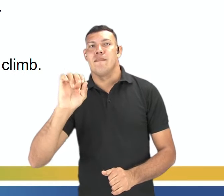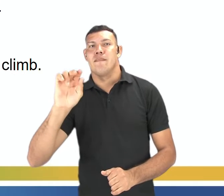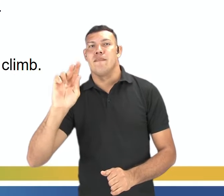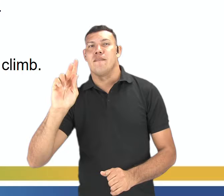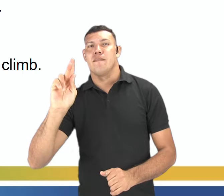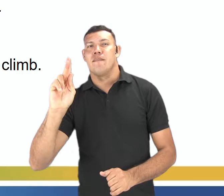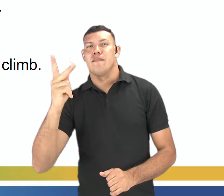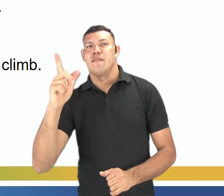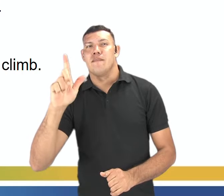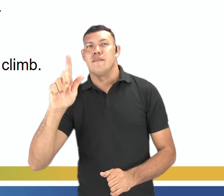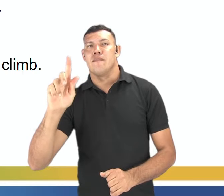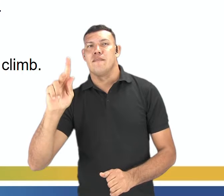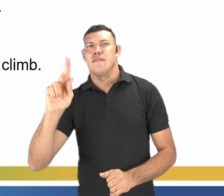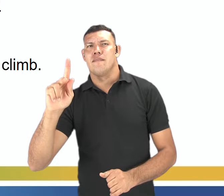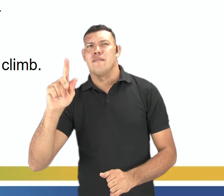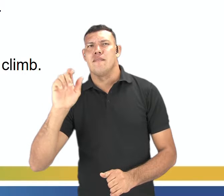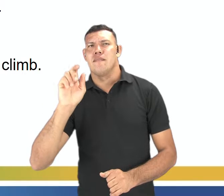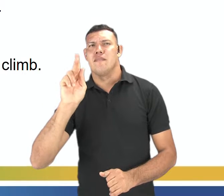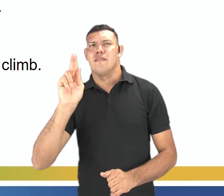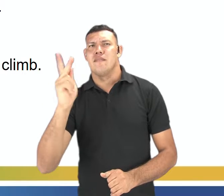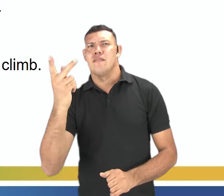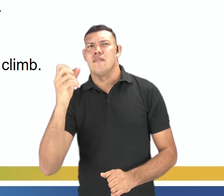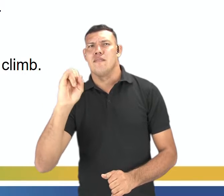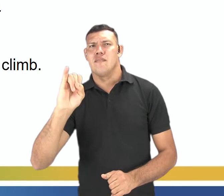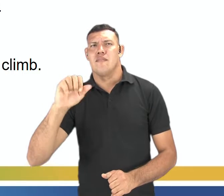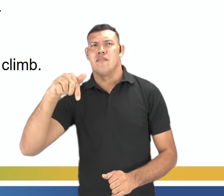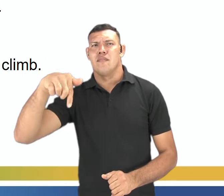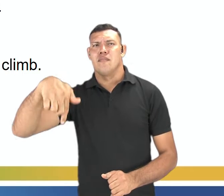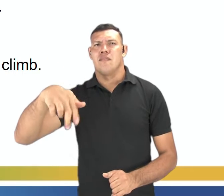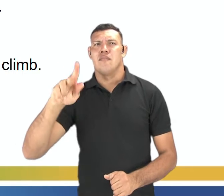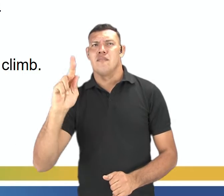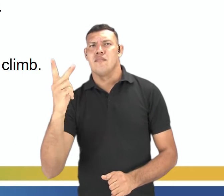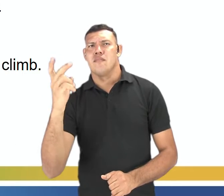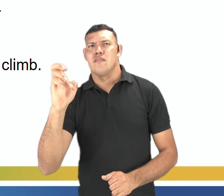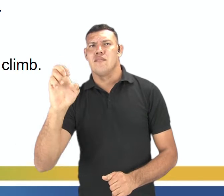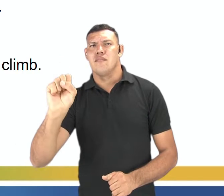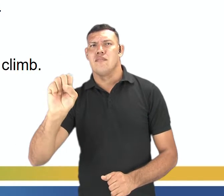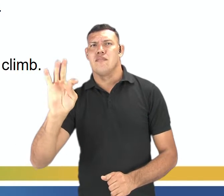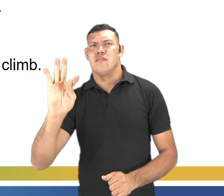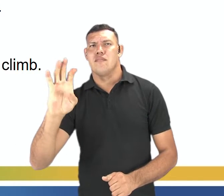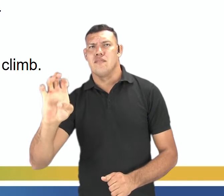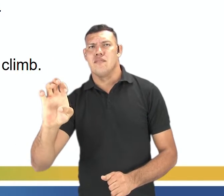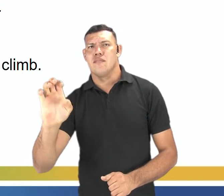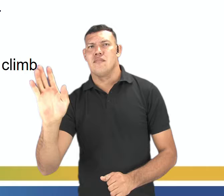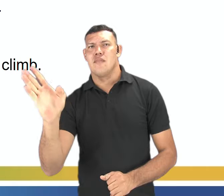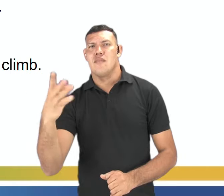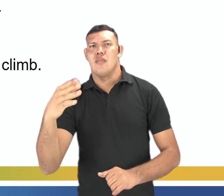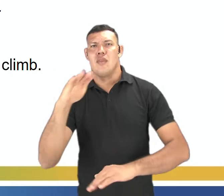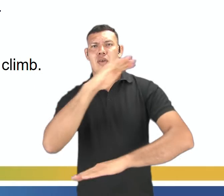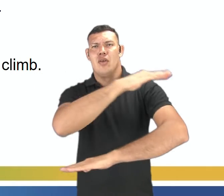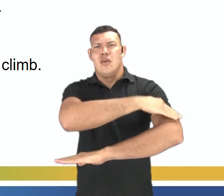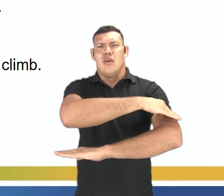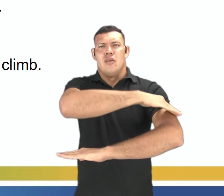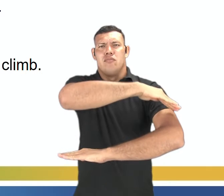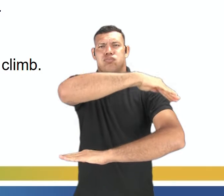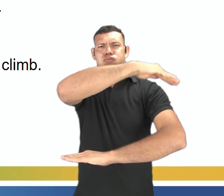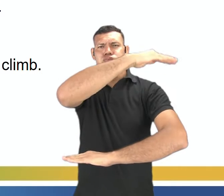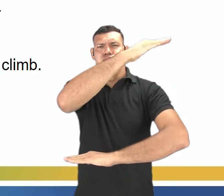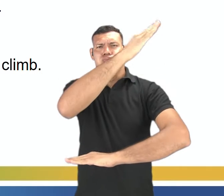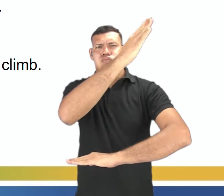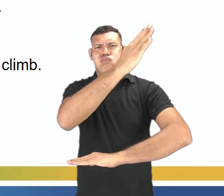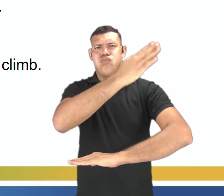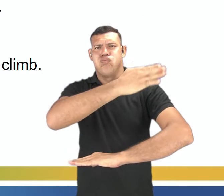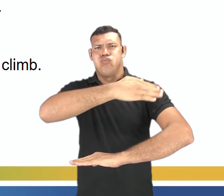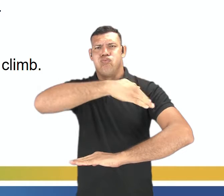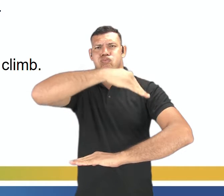in the world. O Everest é a montanha mais alta no mundo. Nós temos o adjetivo